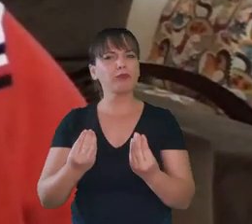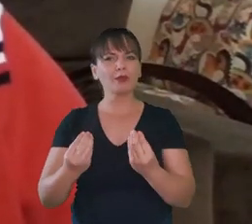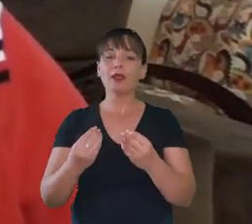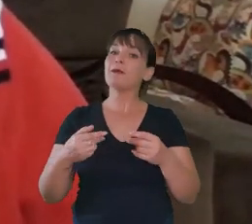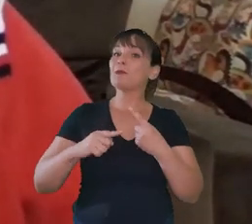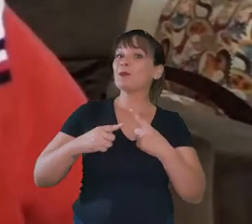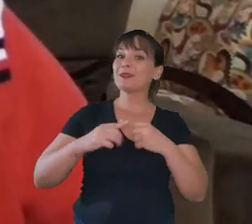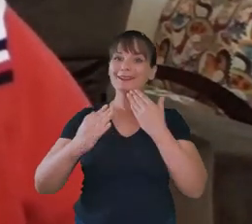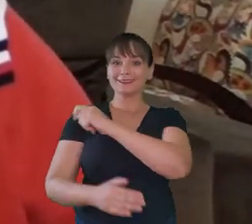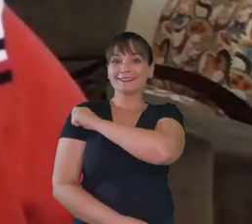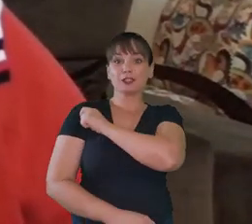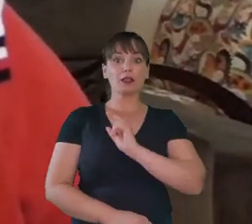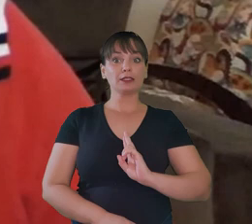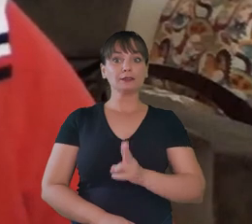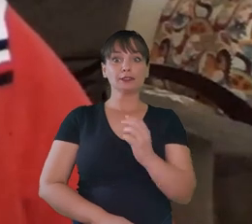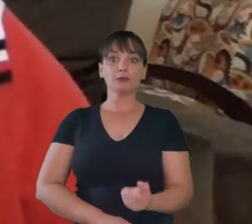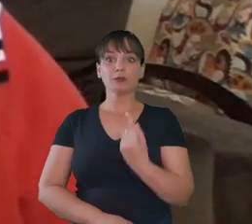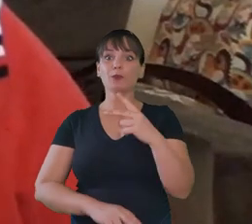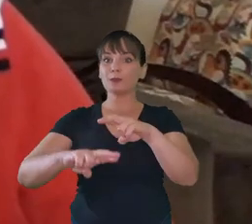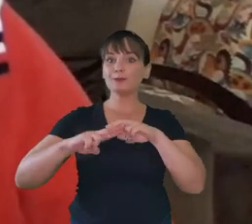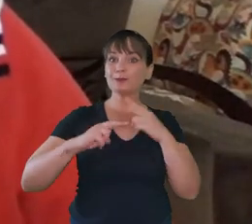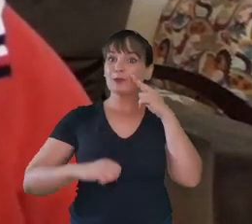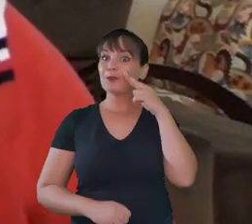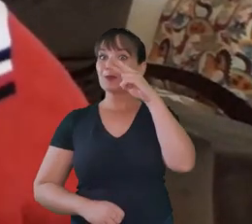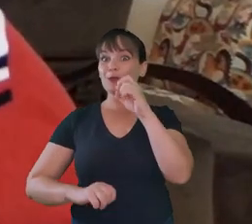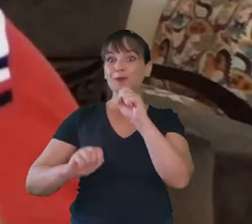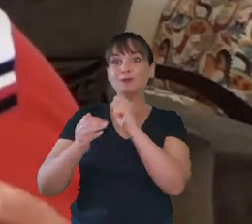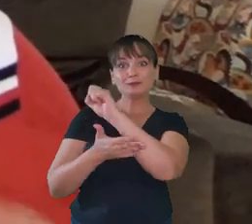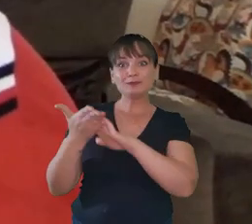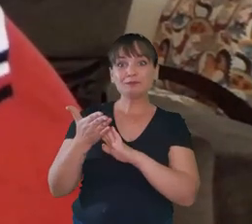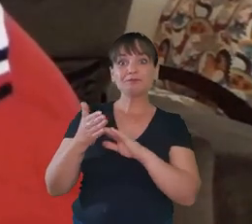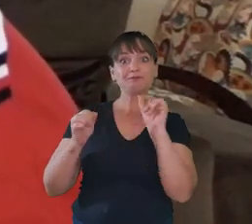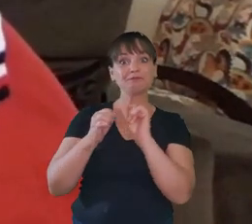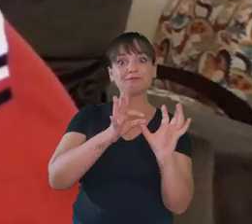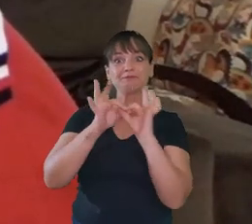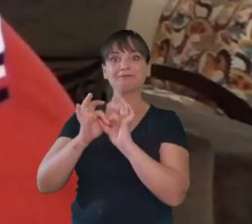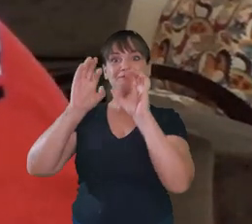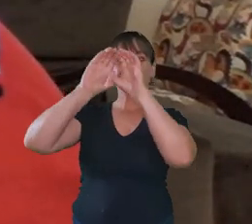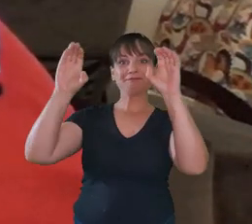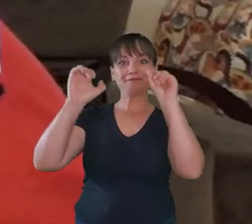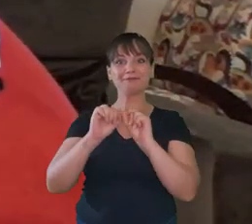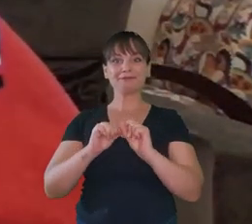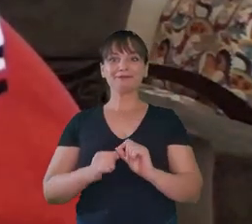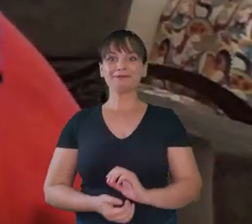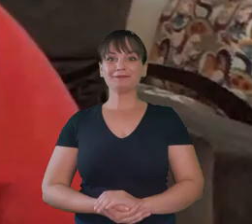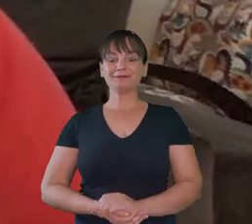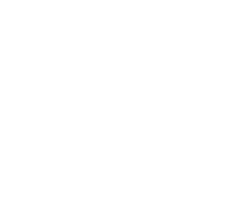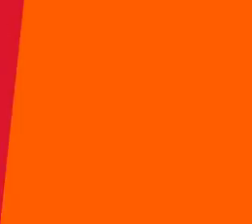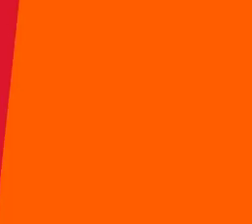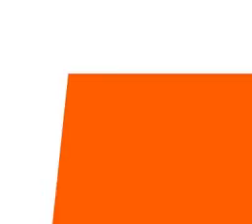contas, os estudantes sempre nos surpreendem. Por isso, vamos ver algumas atividades ligadas ao céu que eles realizaram? Roda o